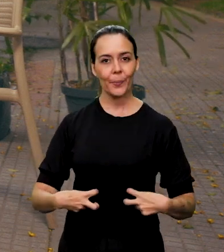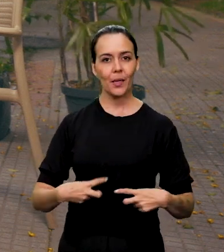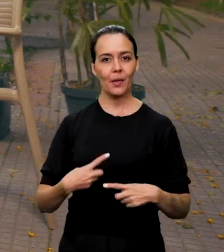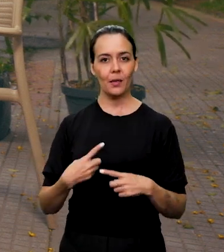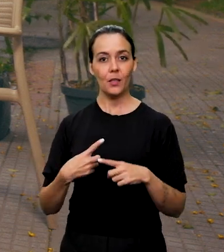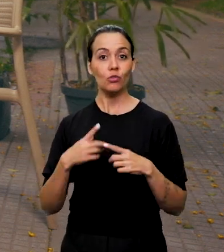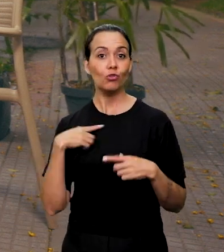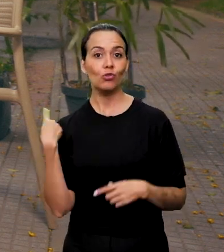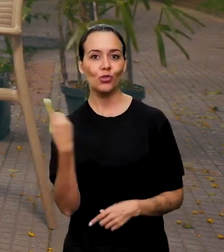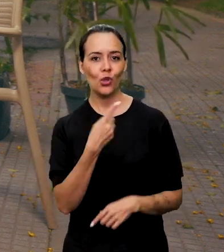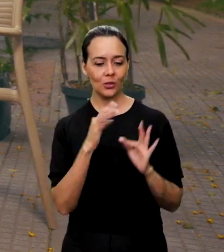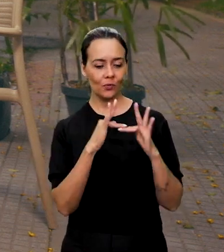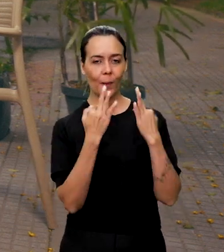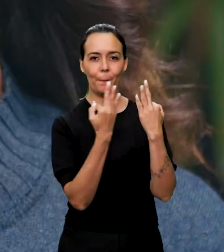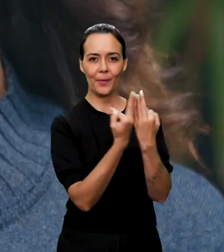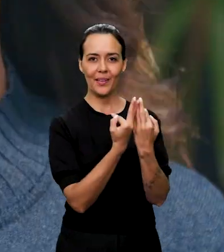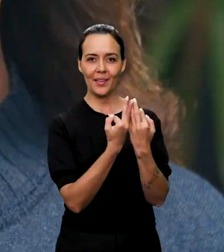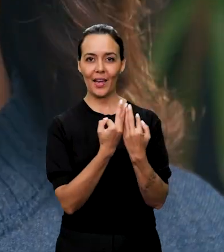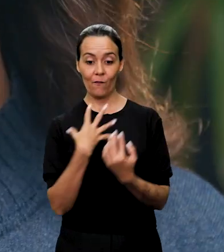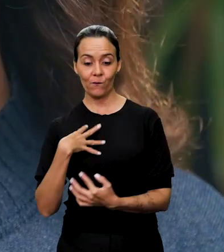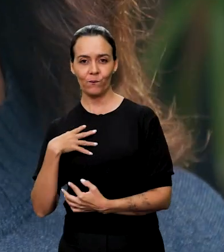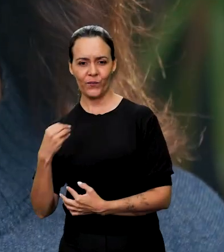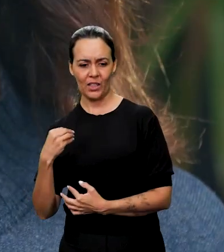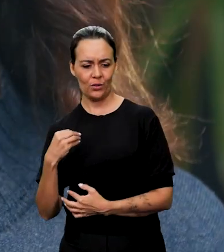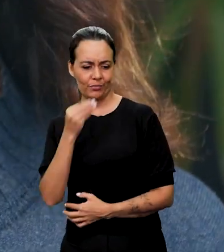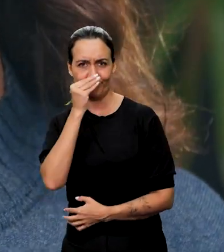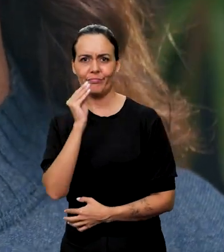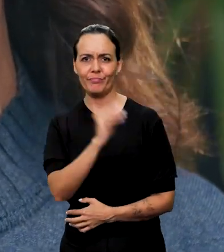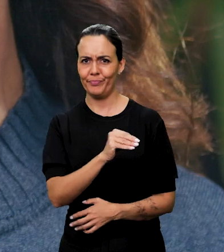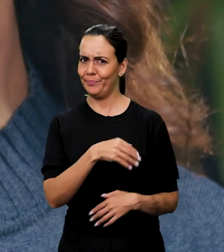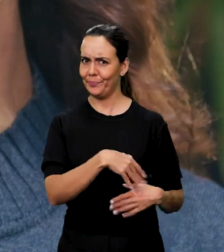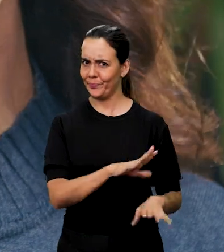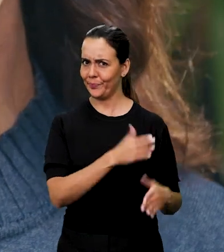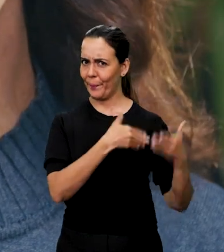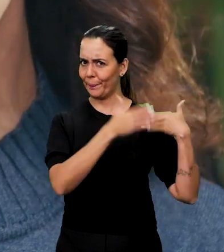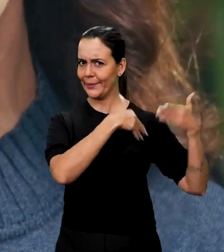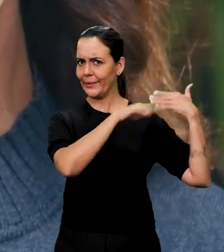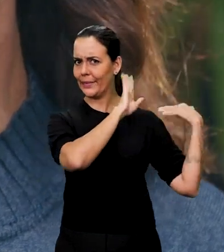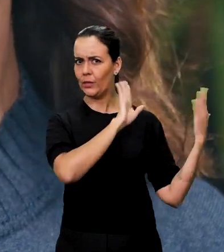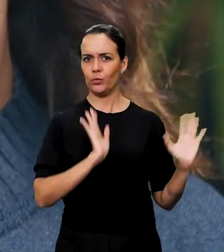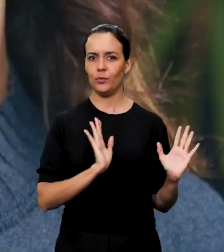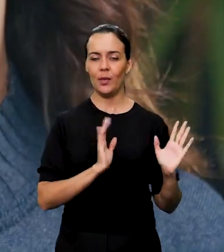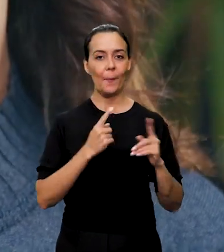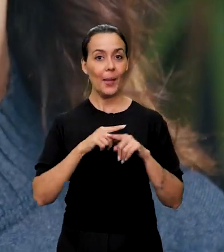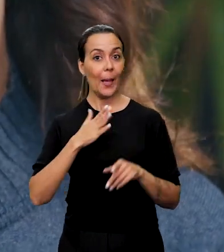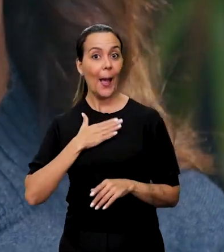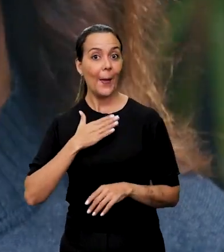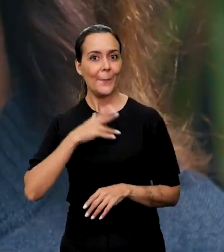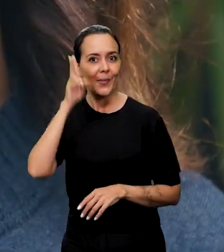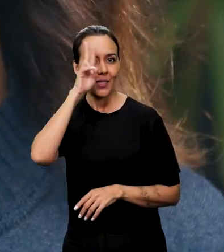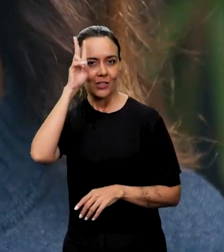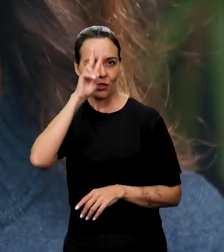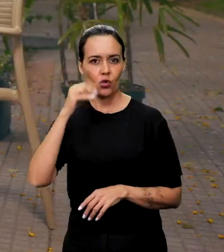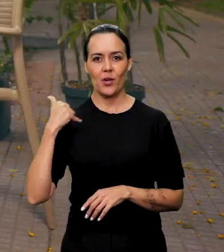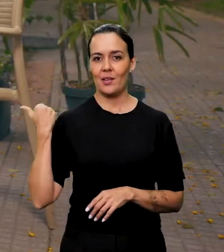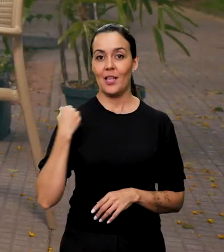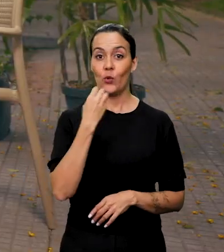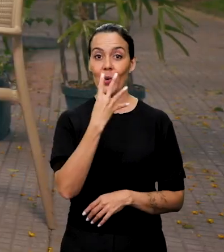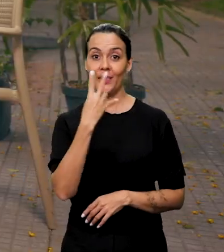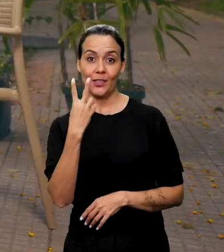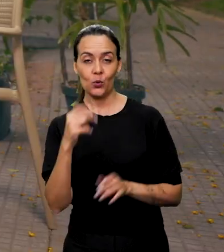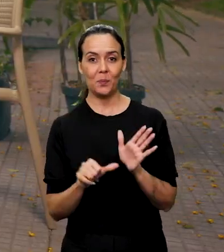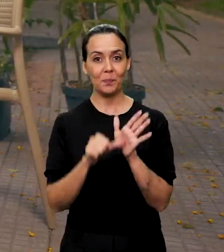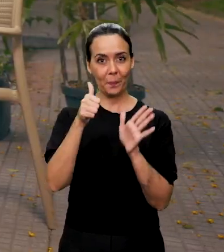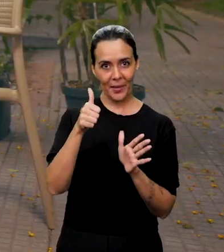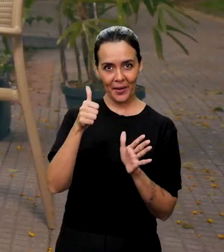gente, como familiar, às vezes a gente não quer saber. A minha história, por exemplo, com brinquedinhos eróticos, eu tinha 42 anos. Ângela usa e aí um fui